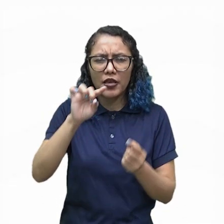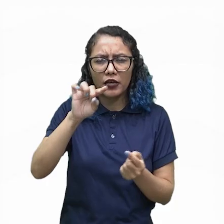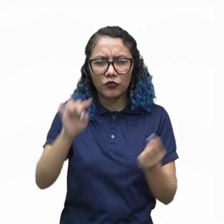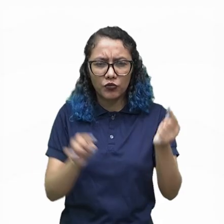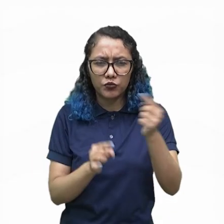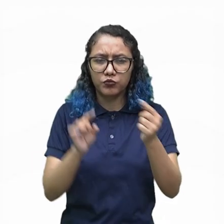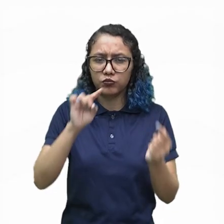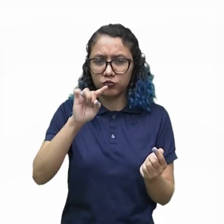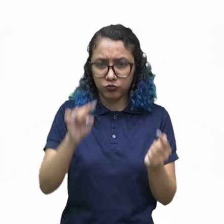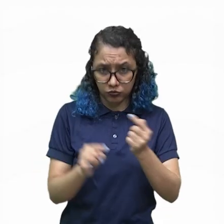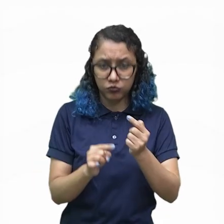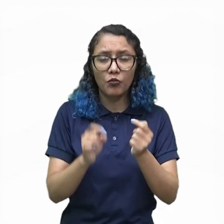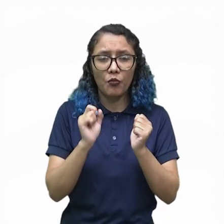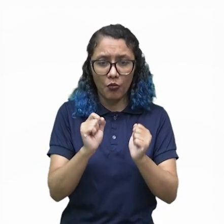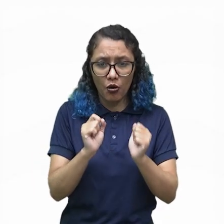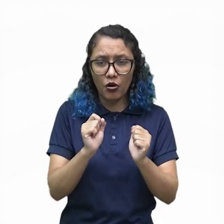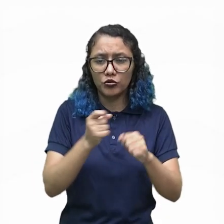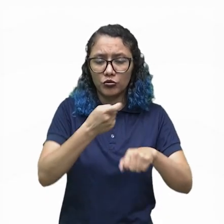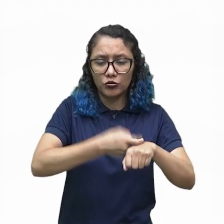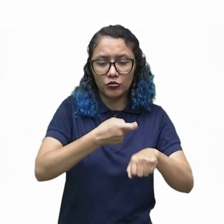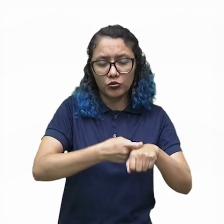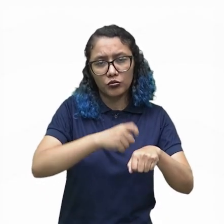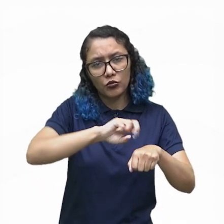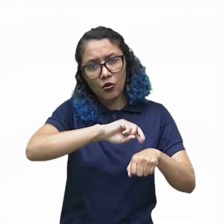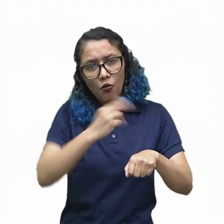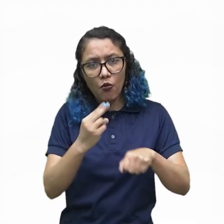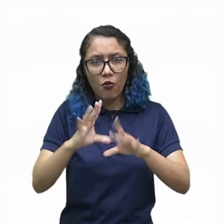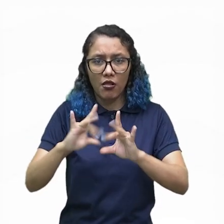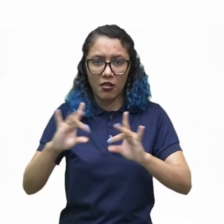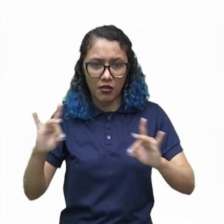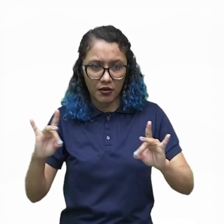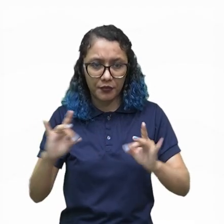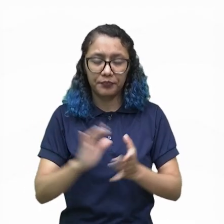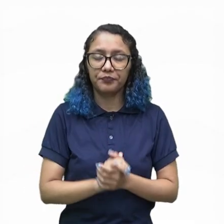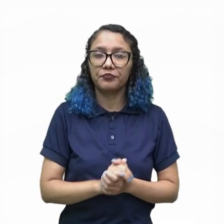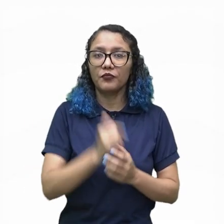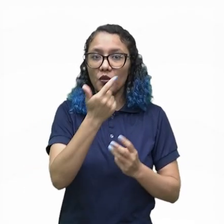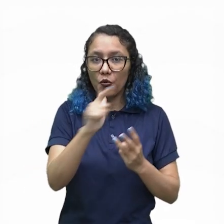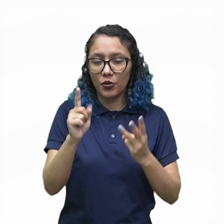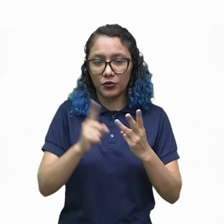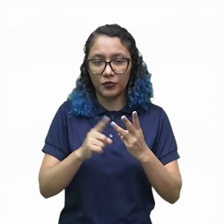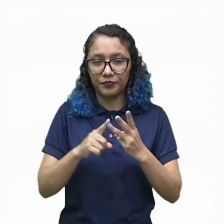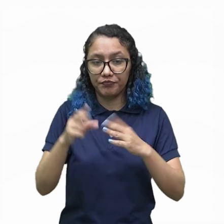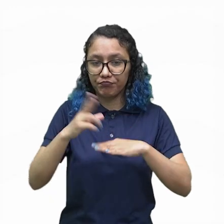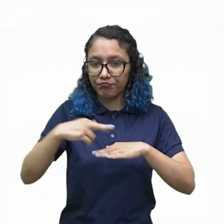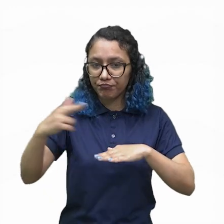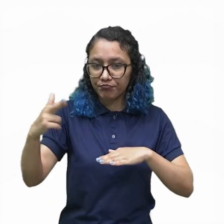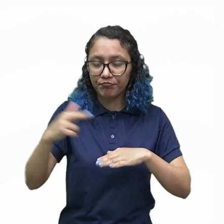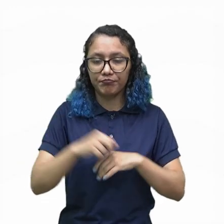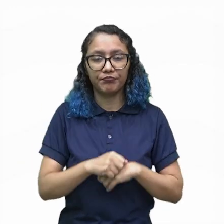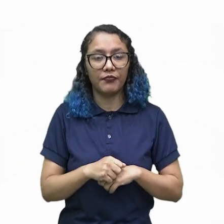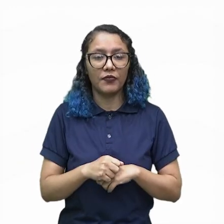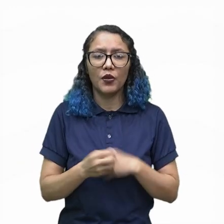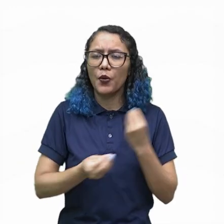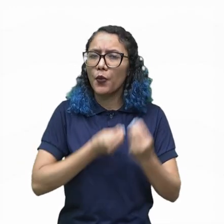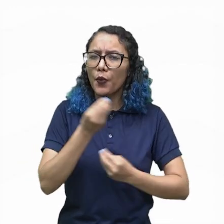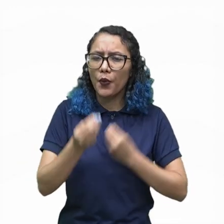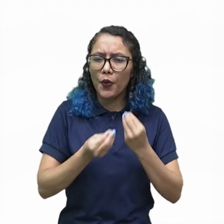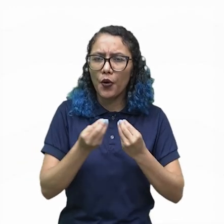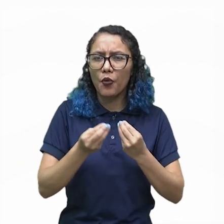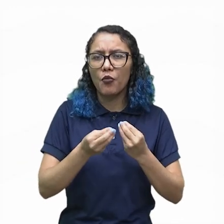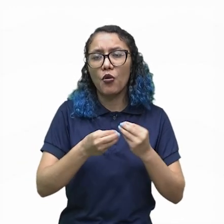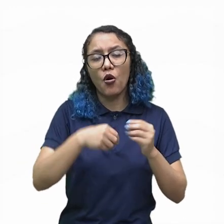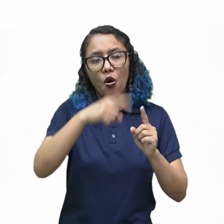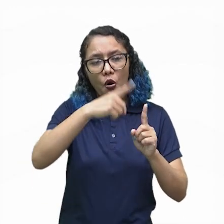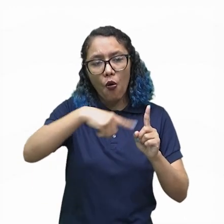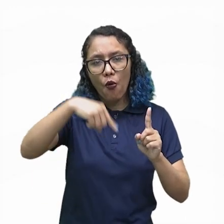fluidos podem ser sólidos ou líquidos. E a radiação é a transmissão de calor que ocorre por meio de